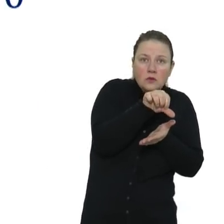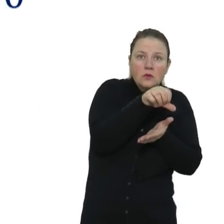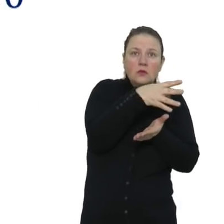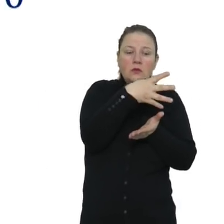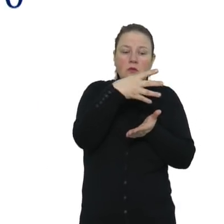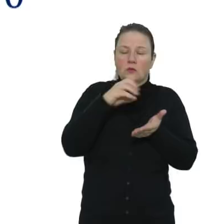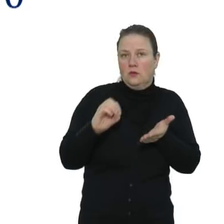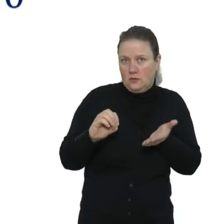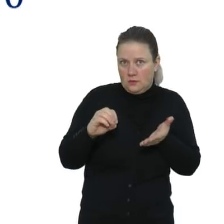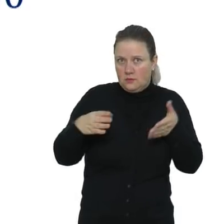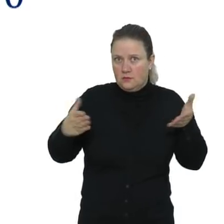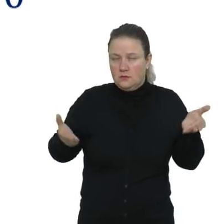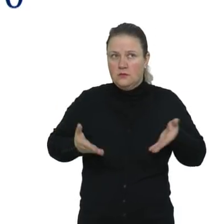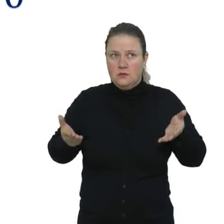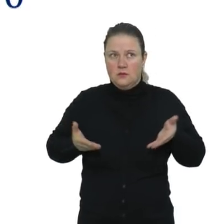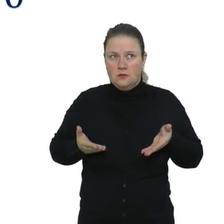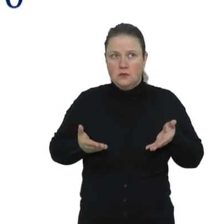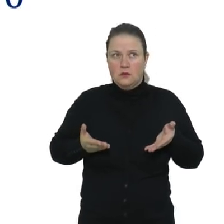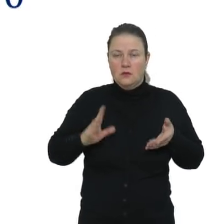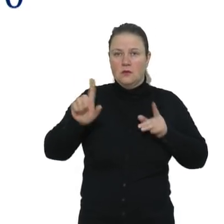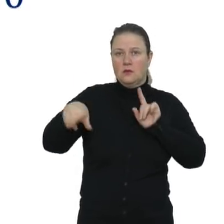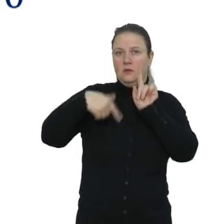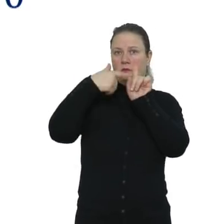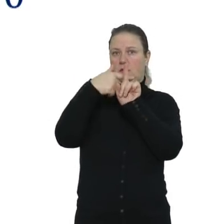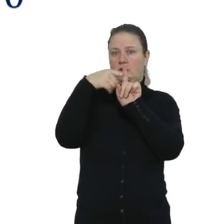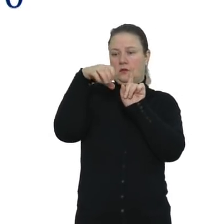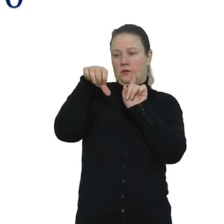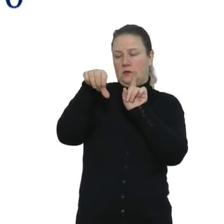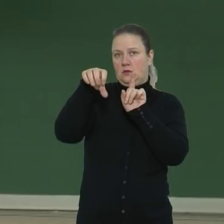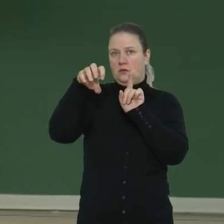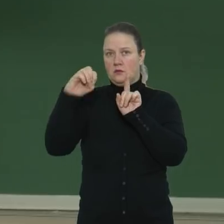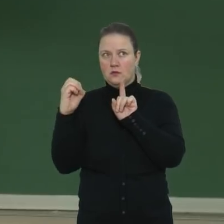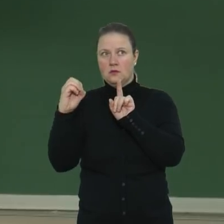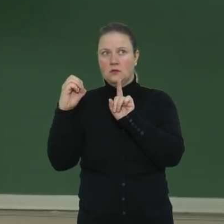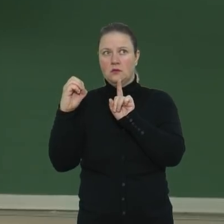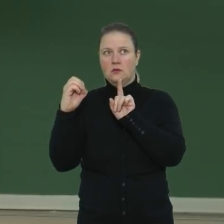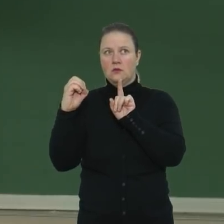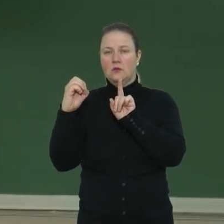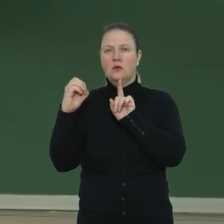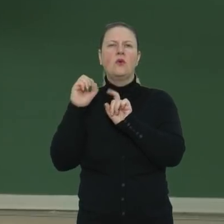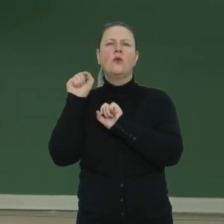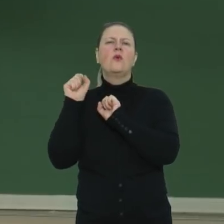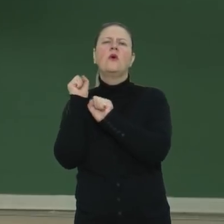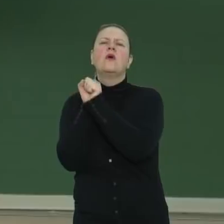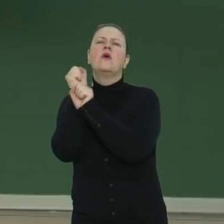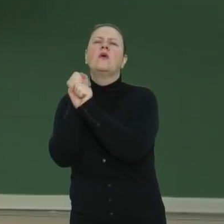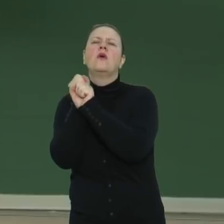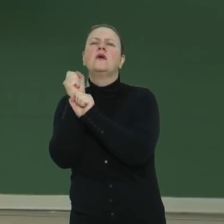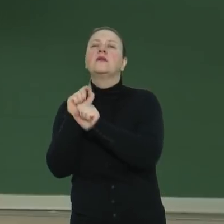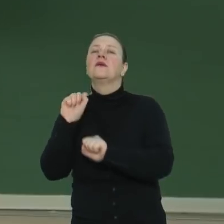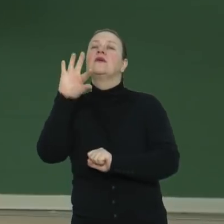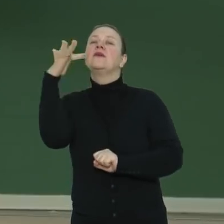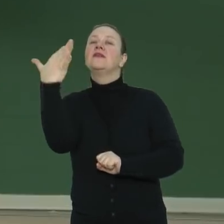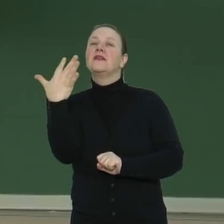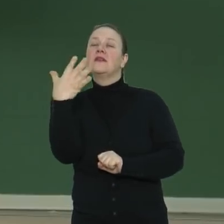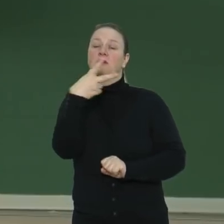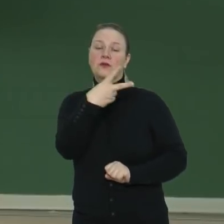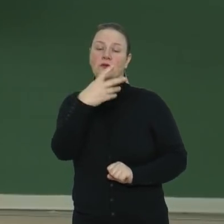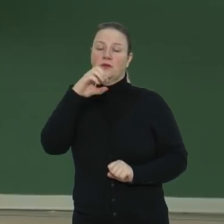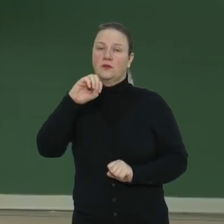90, o que aconteceu? 1940 mais o 90, em qual ano que isso vai acontecer? No